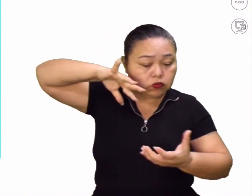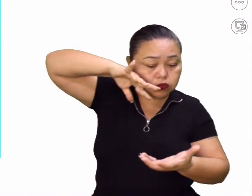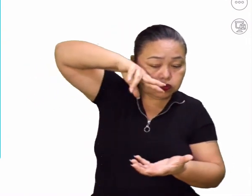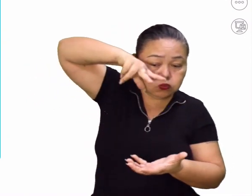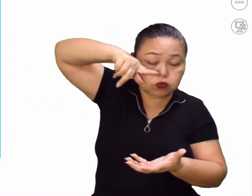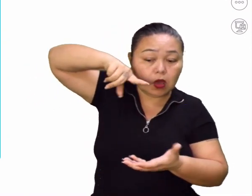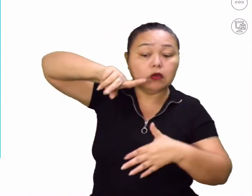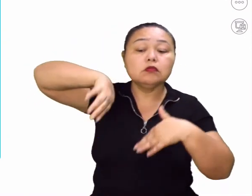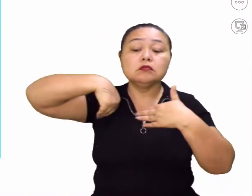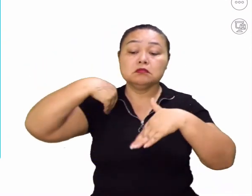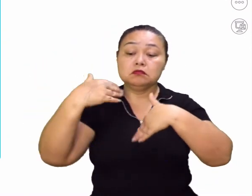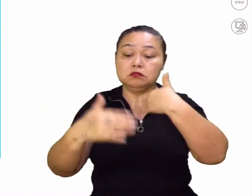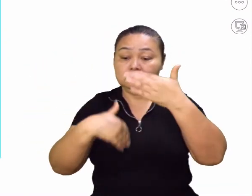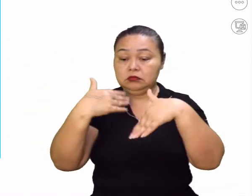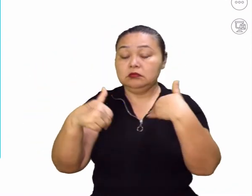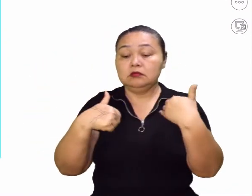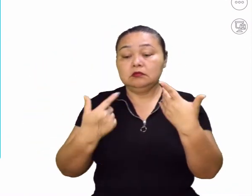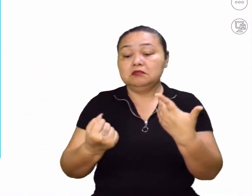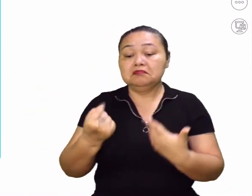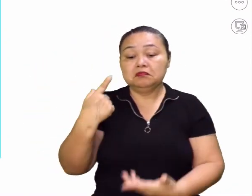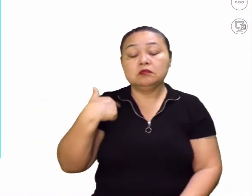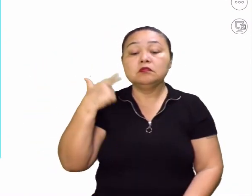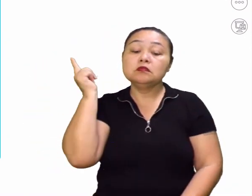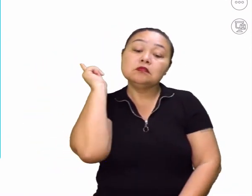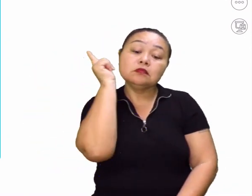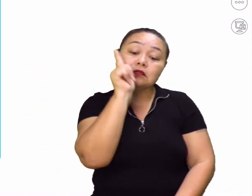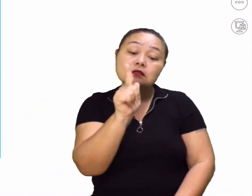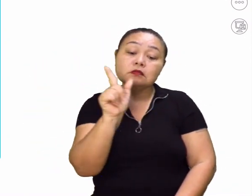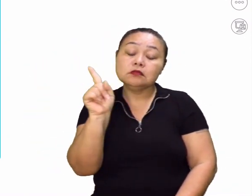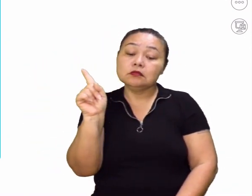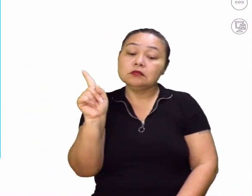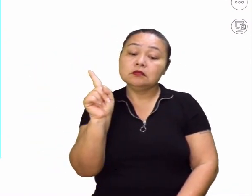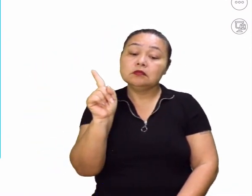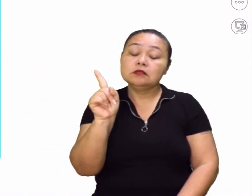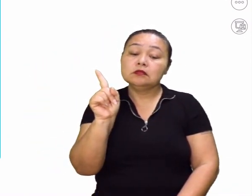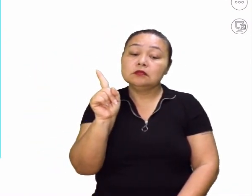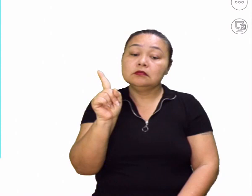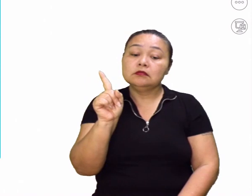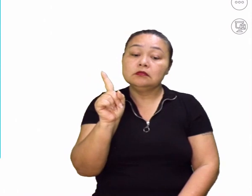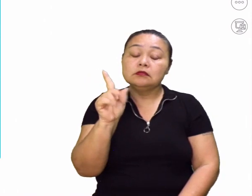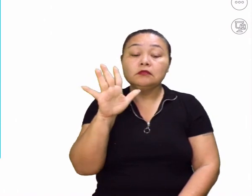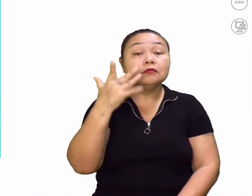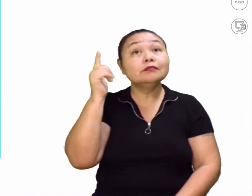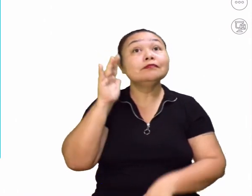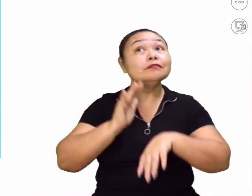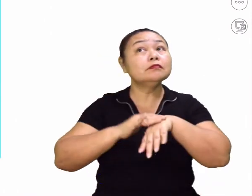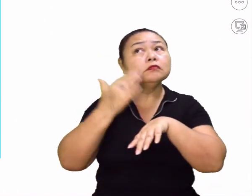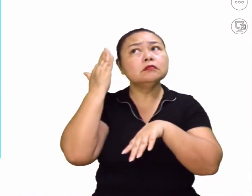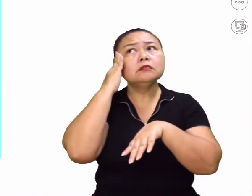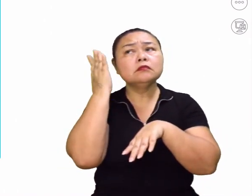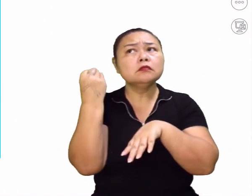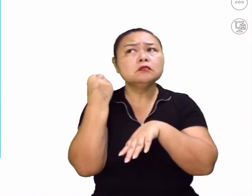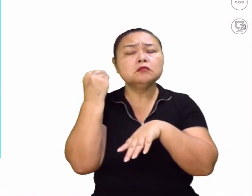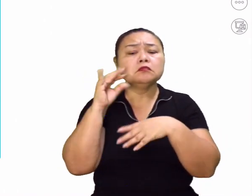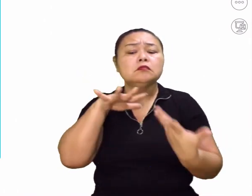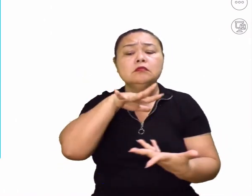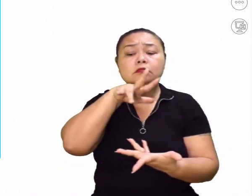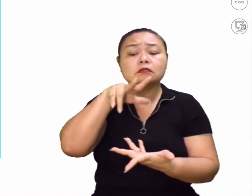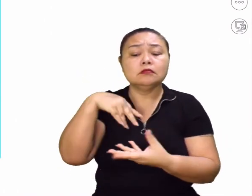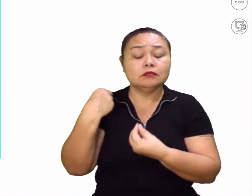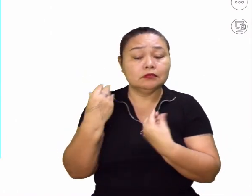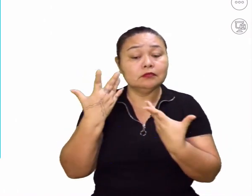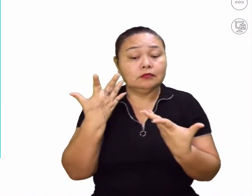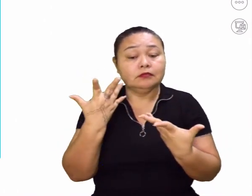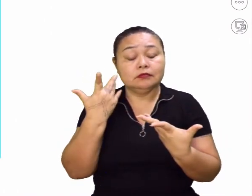uma evolução absurda, né? Eles conseguiram fazer uma hipótese de como seria o mundo. Exatamente. É